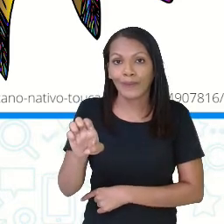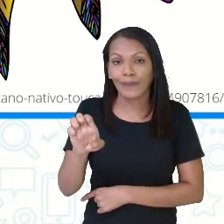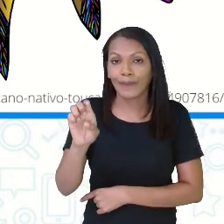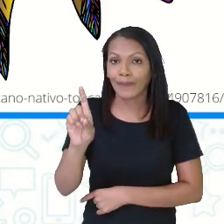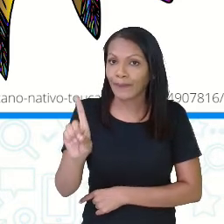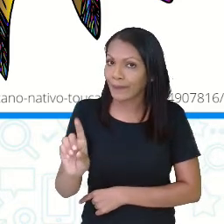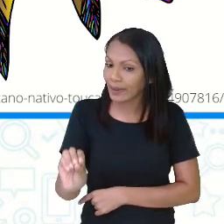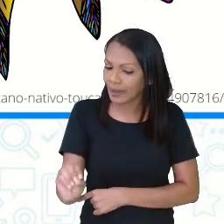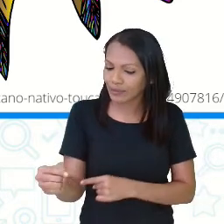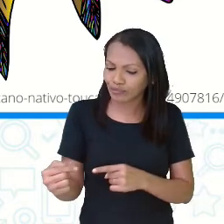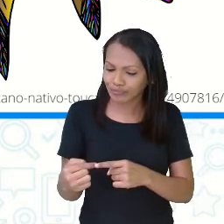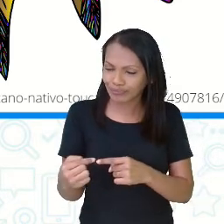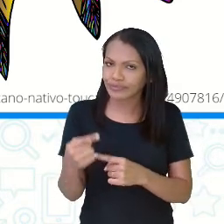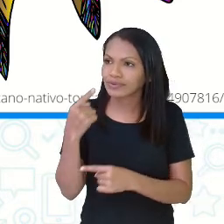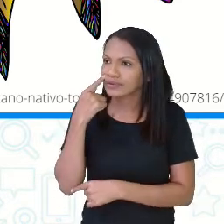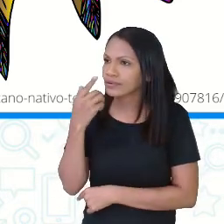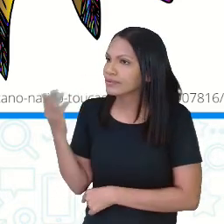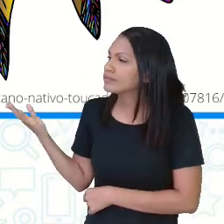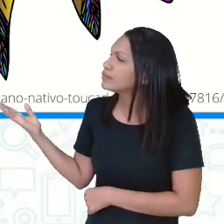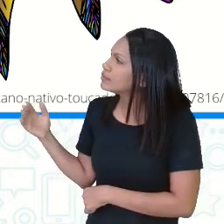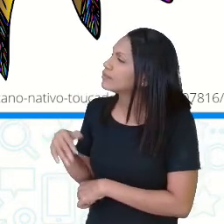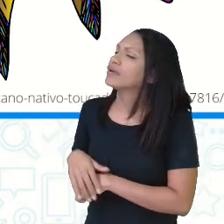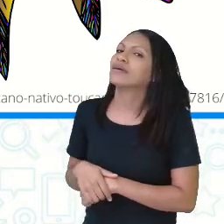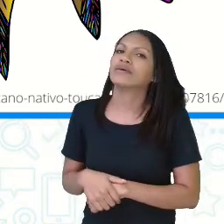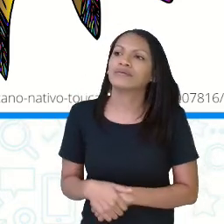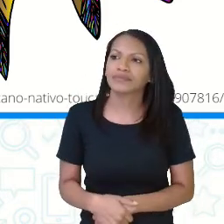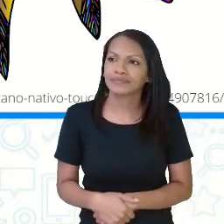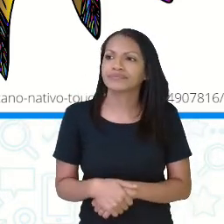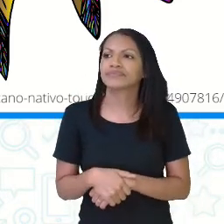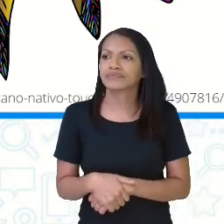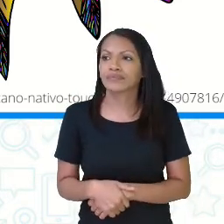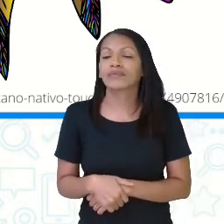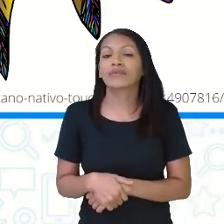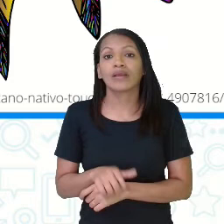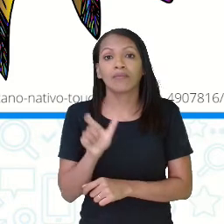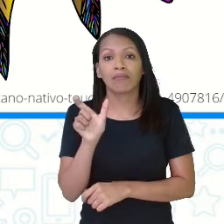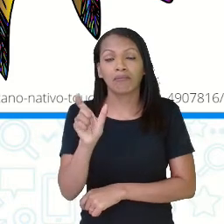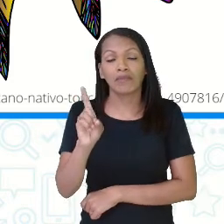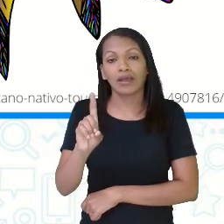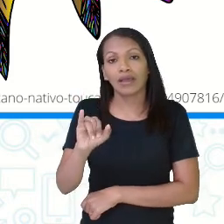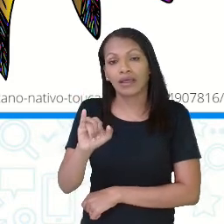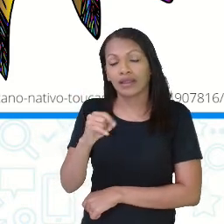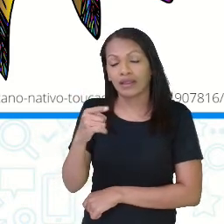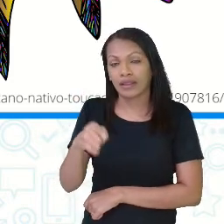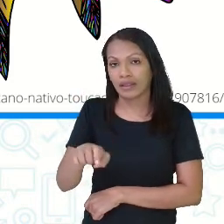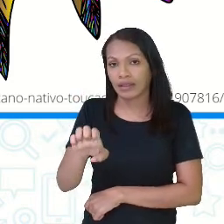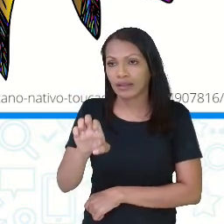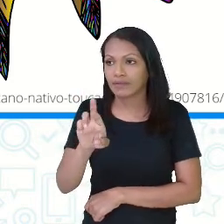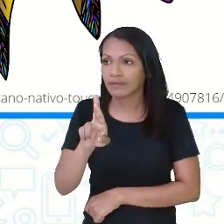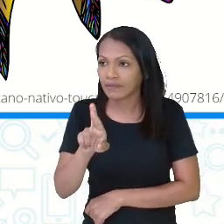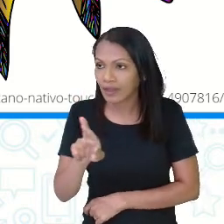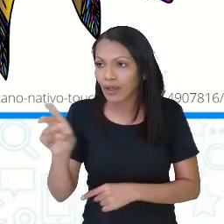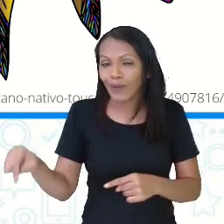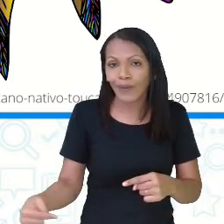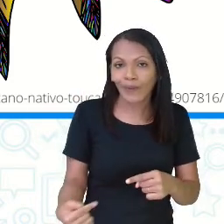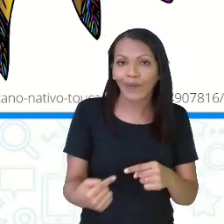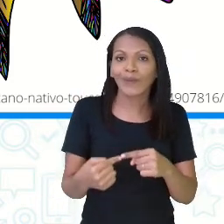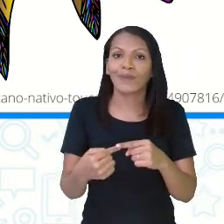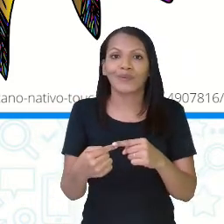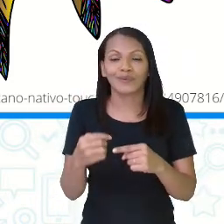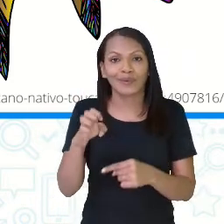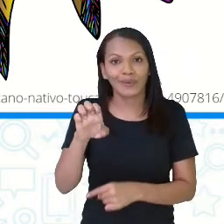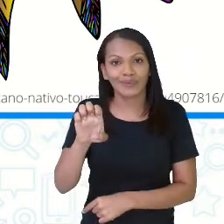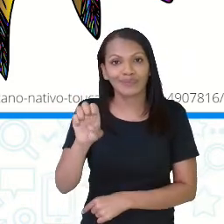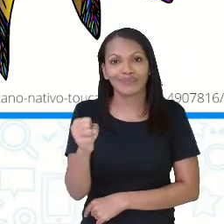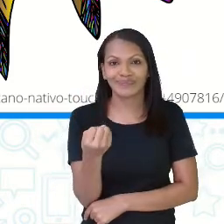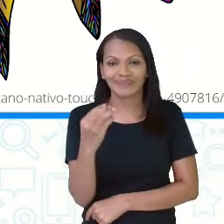é determinante para se poder dizer que um indígena não é cambeba por não saber escrever. Na